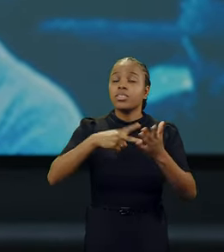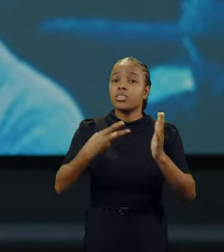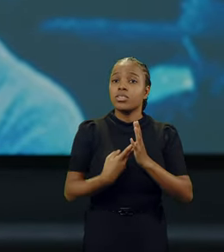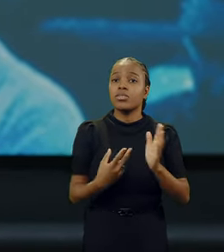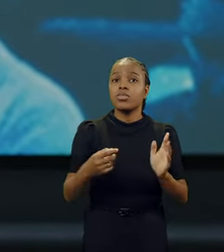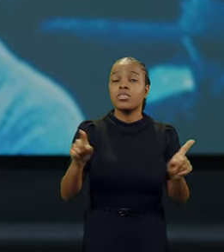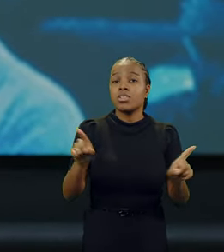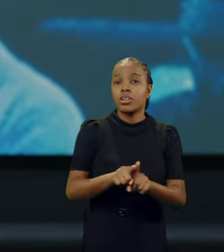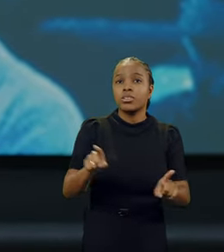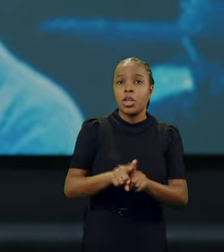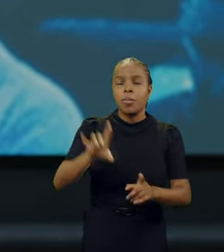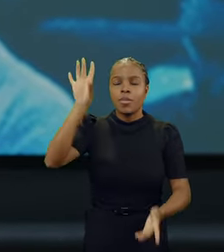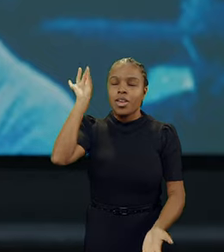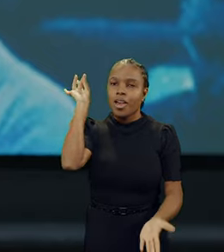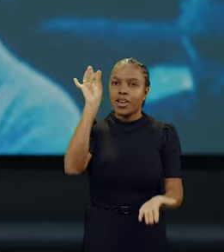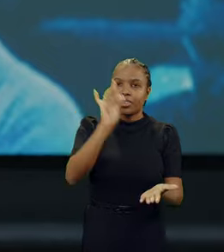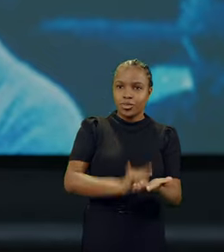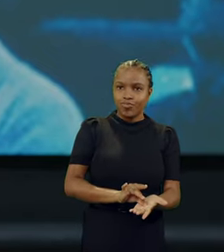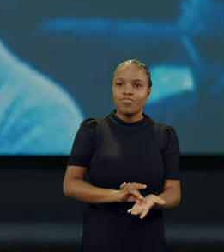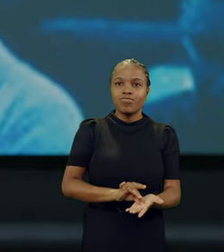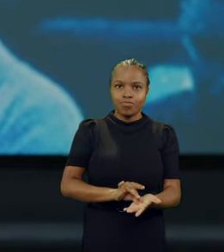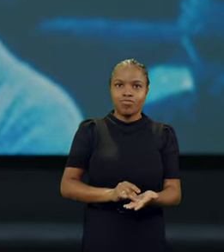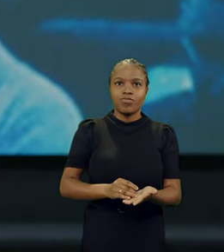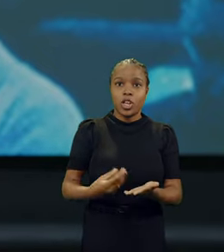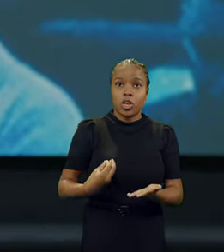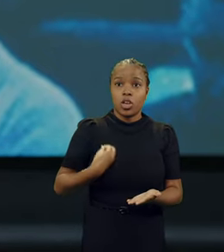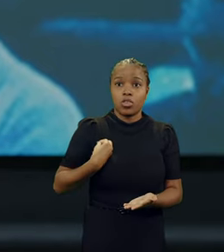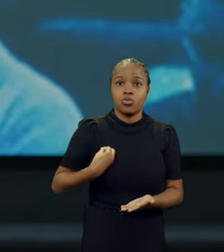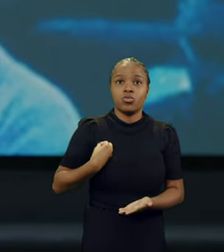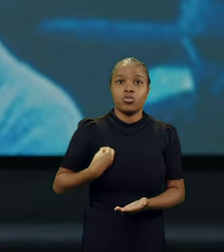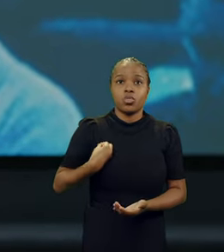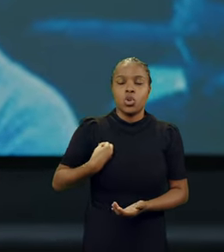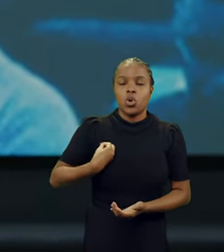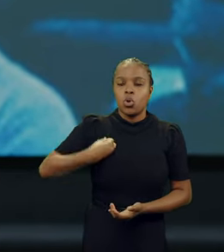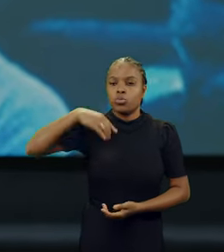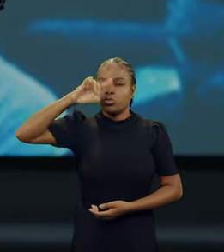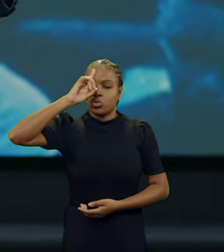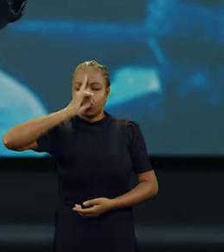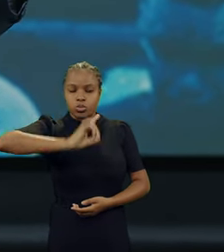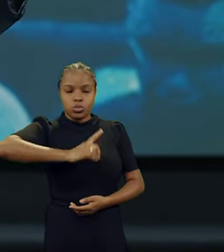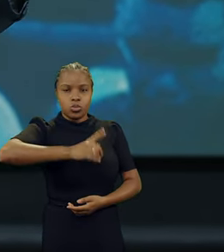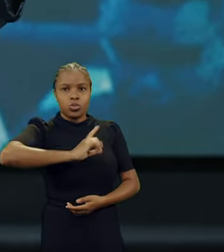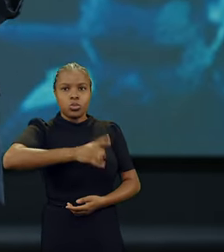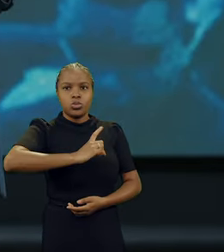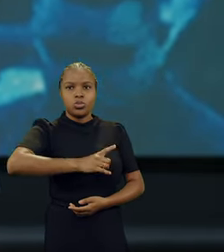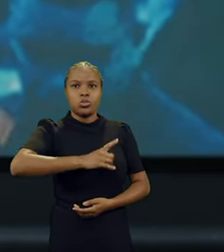Significa a realidade presente do domínio soberano de Deus,